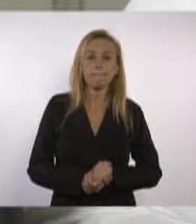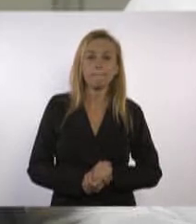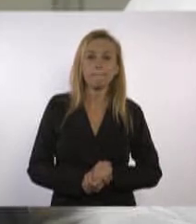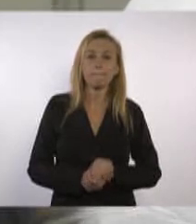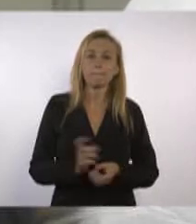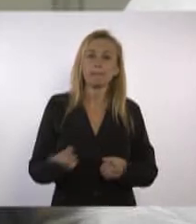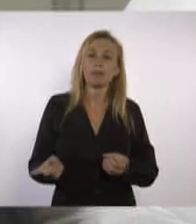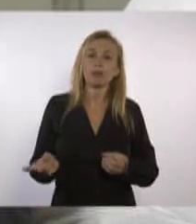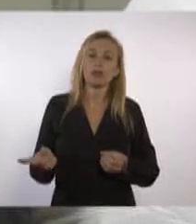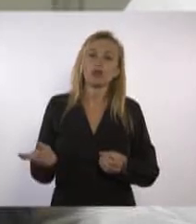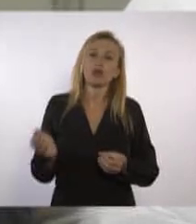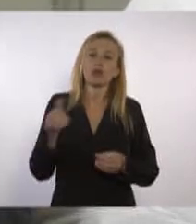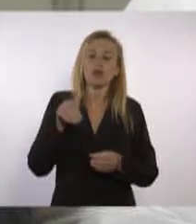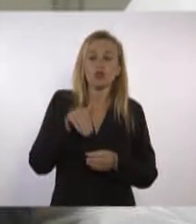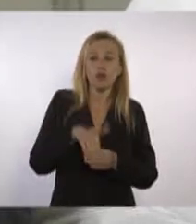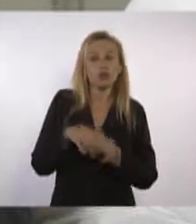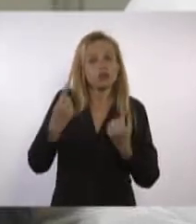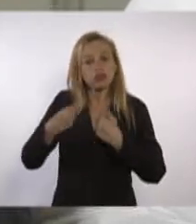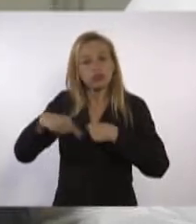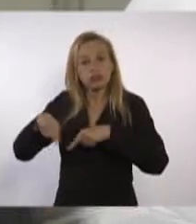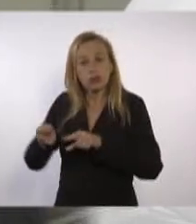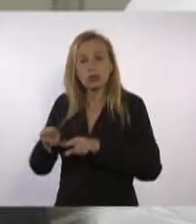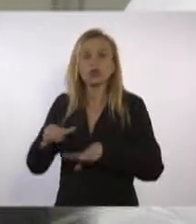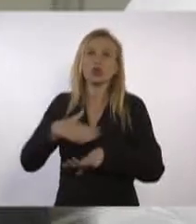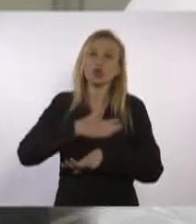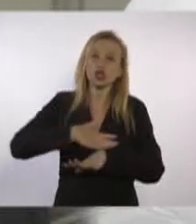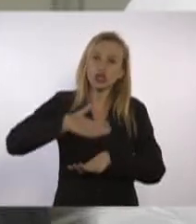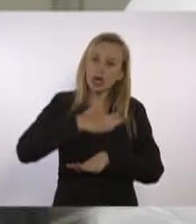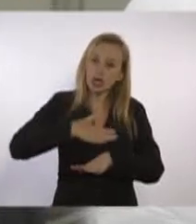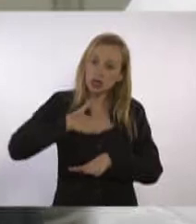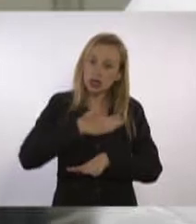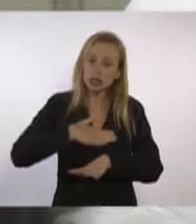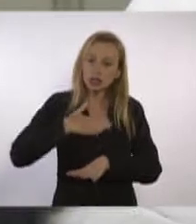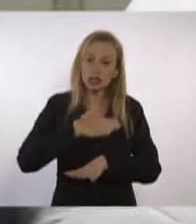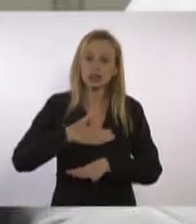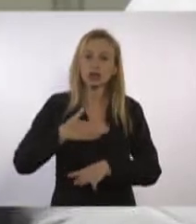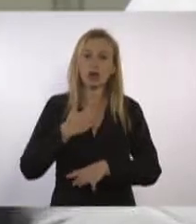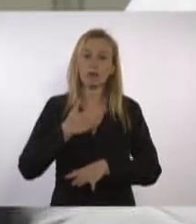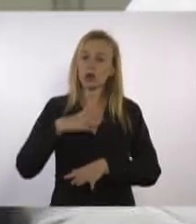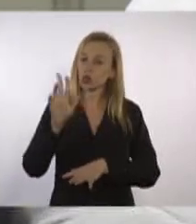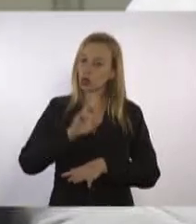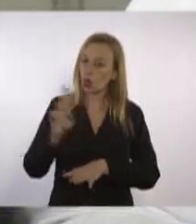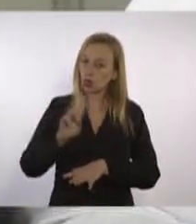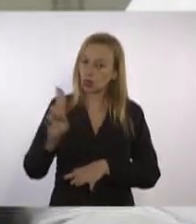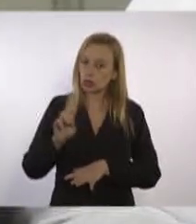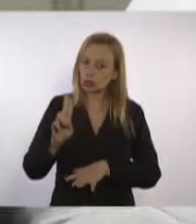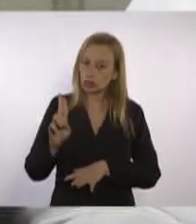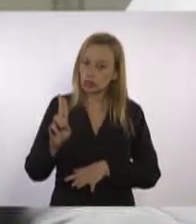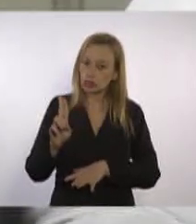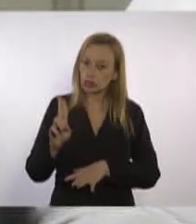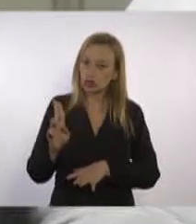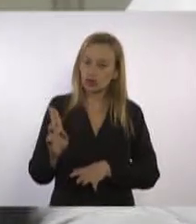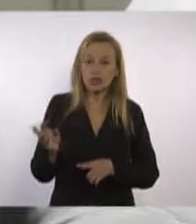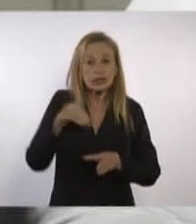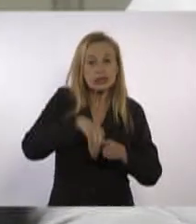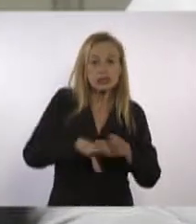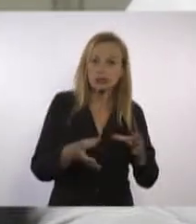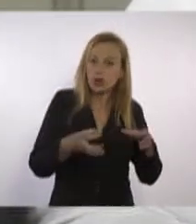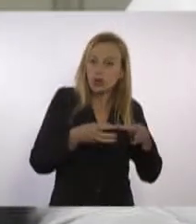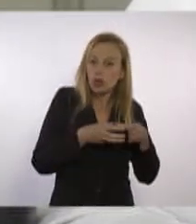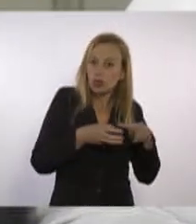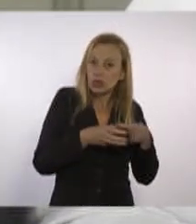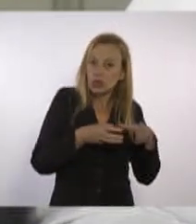contrário, como gostaria que meu nome não constasse por esta comissão